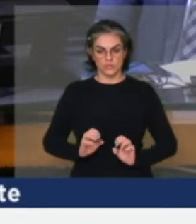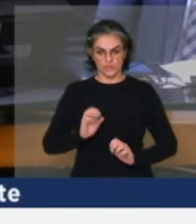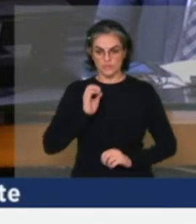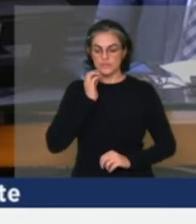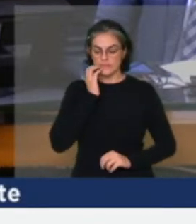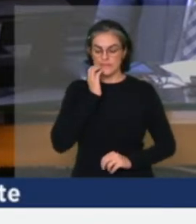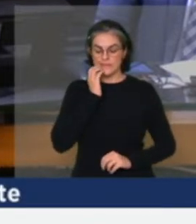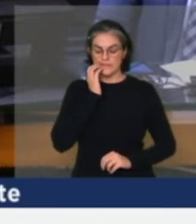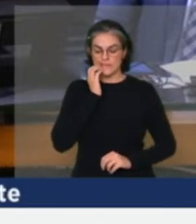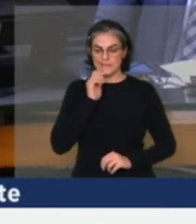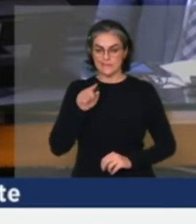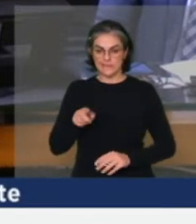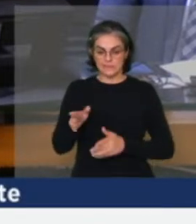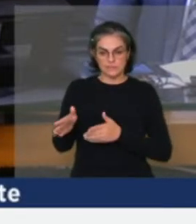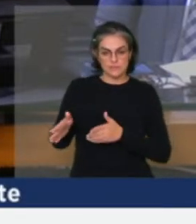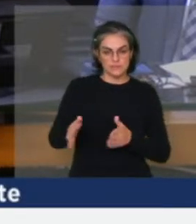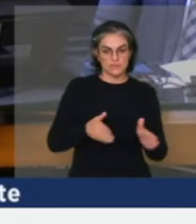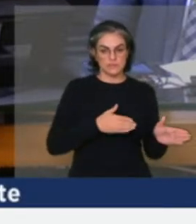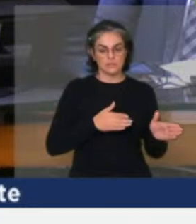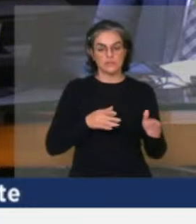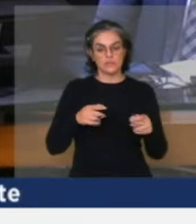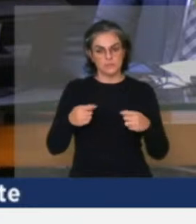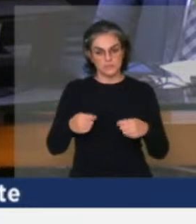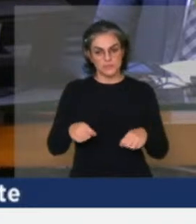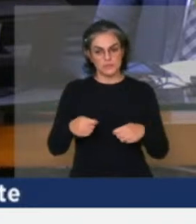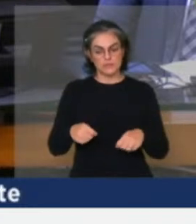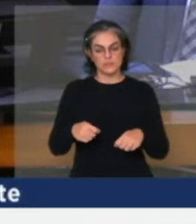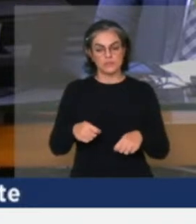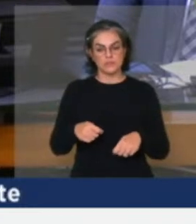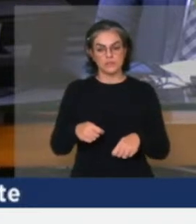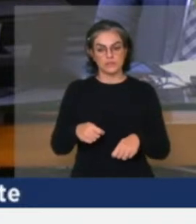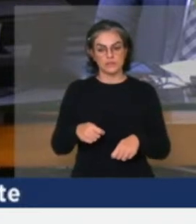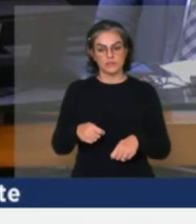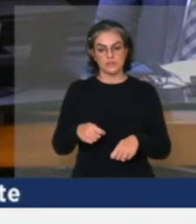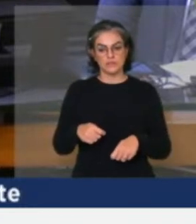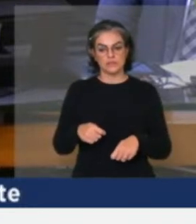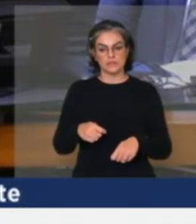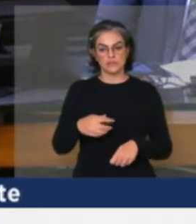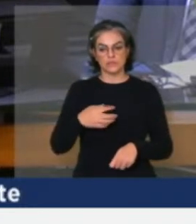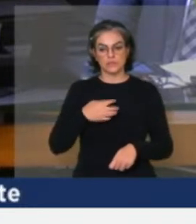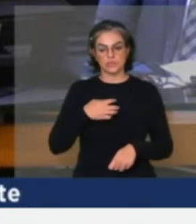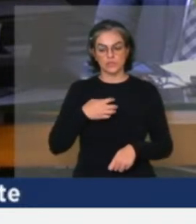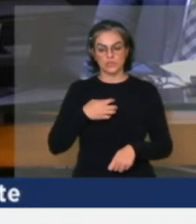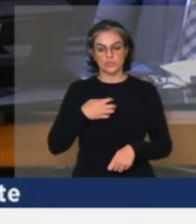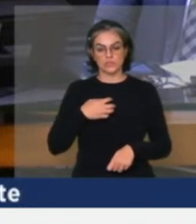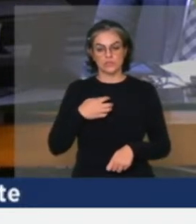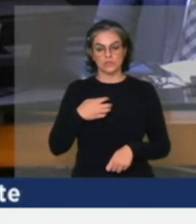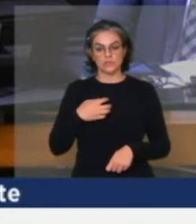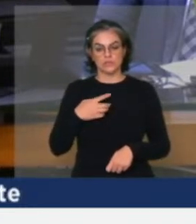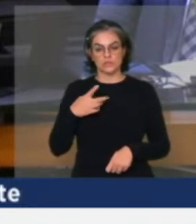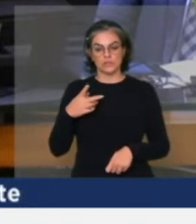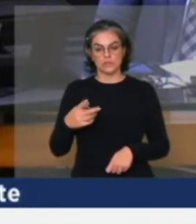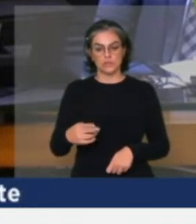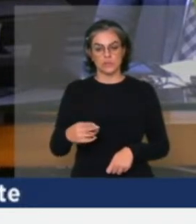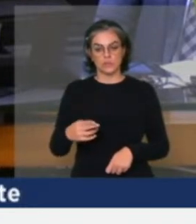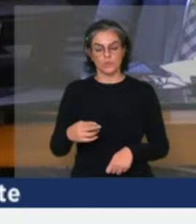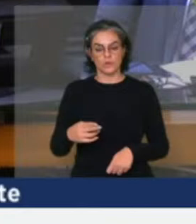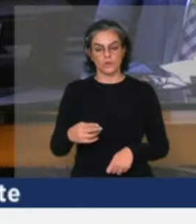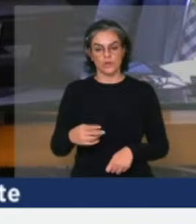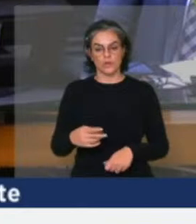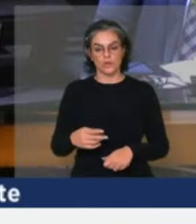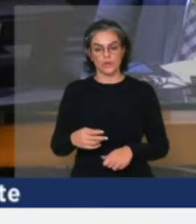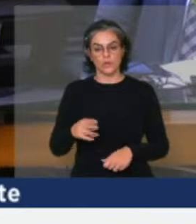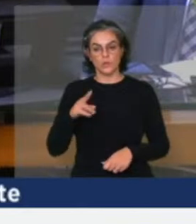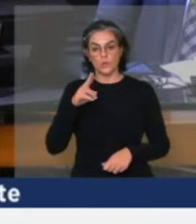sua tramitação em plenário deve ocorrer mutatis mutandis nos moldes do que sucede com as matérias submetidas à